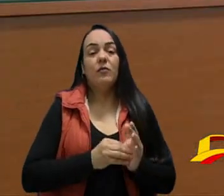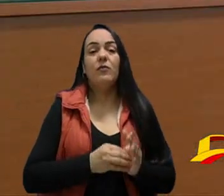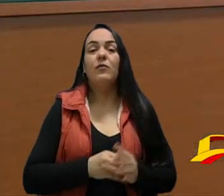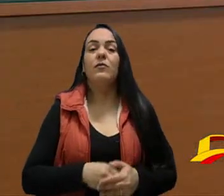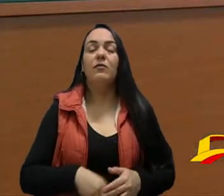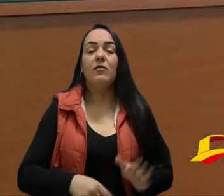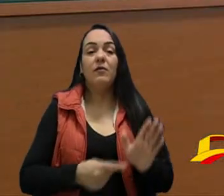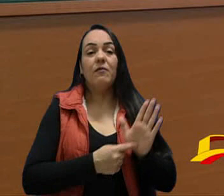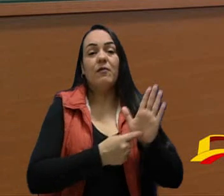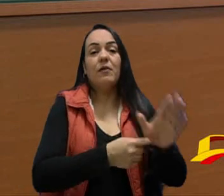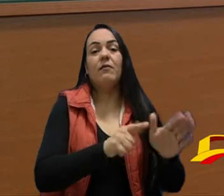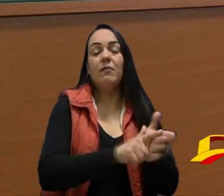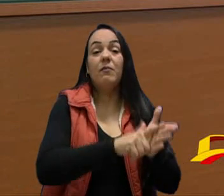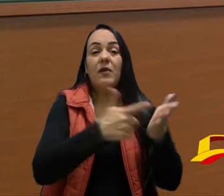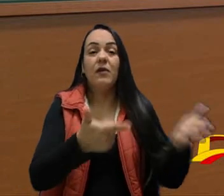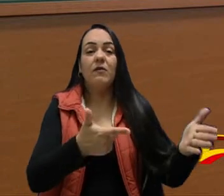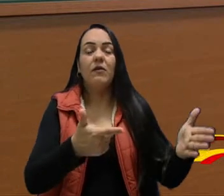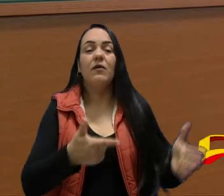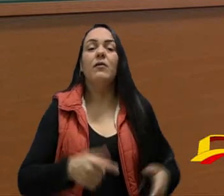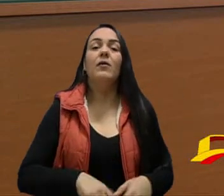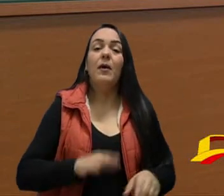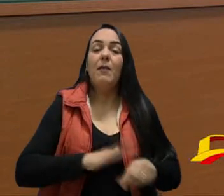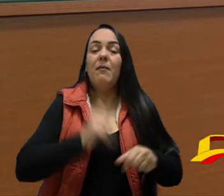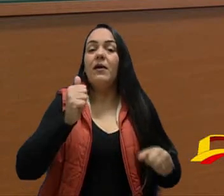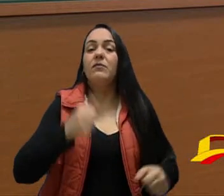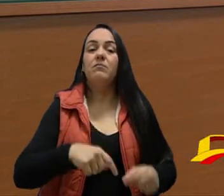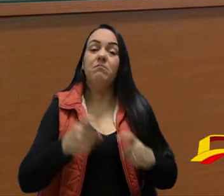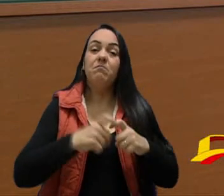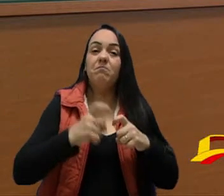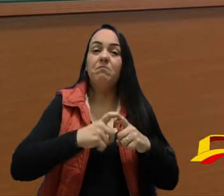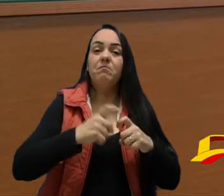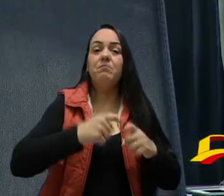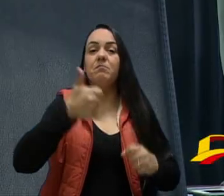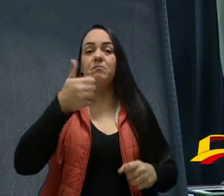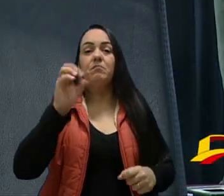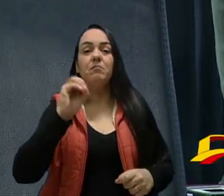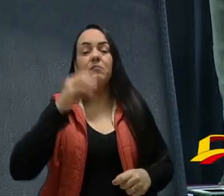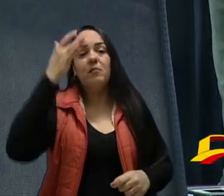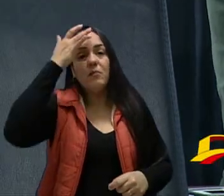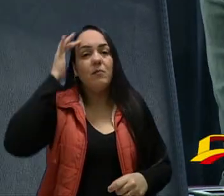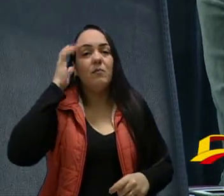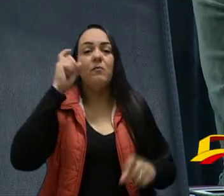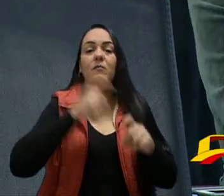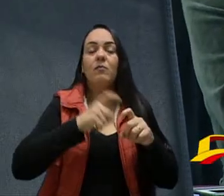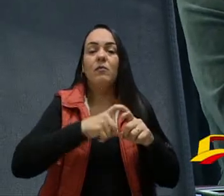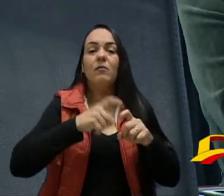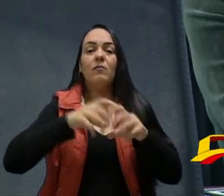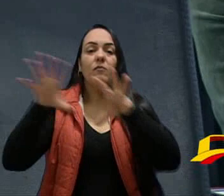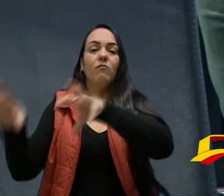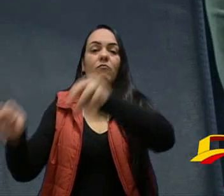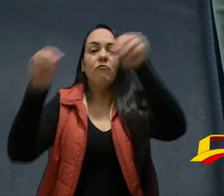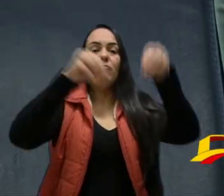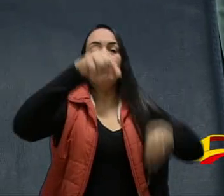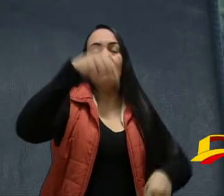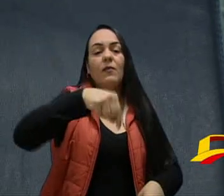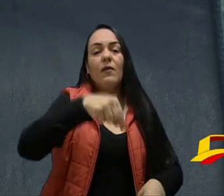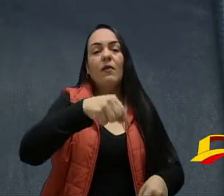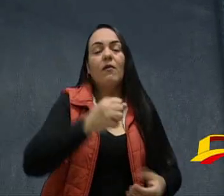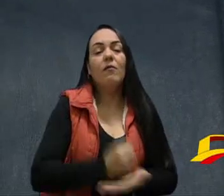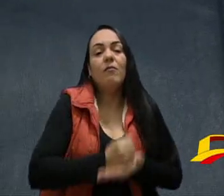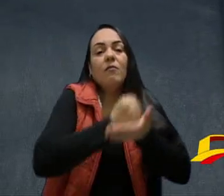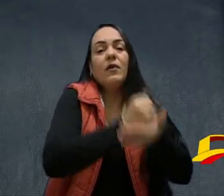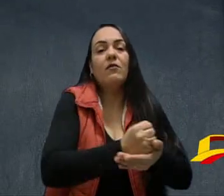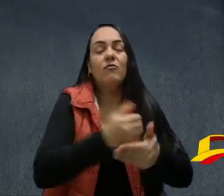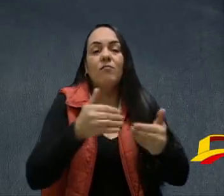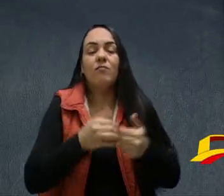sorocaba dos mais médicos sorocaba foi contemplada com 10 profissionais né que vieram justamente o ministério